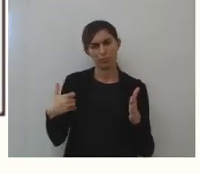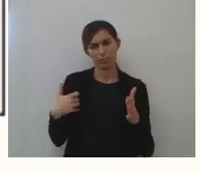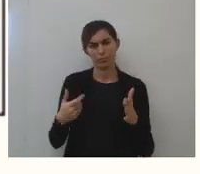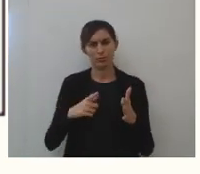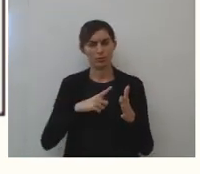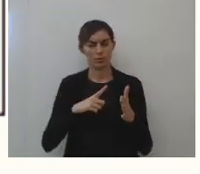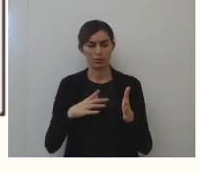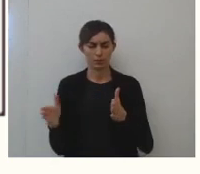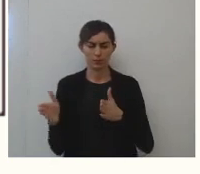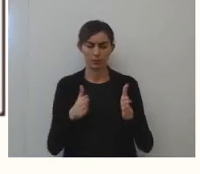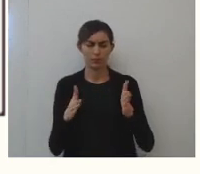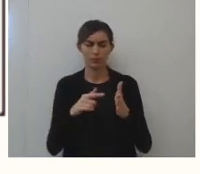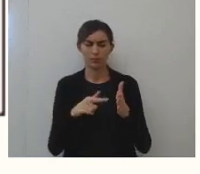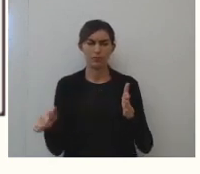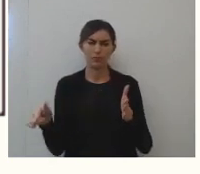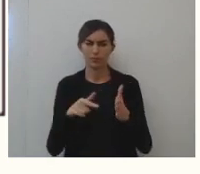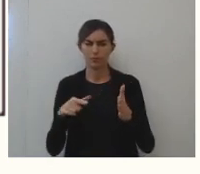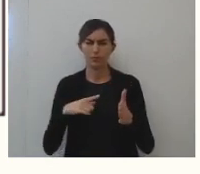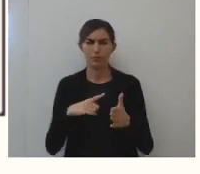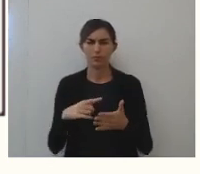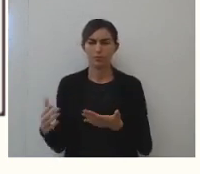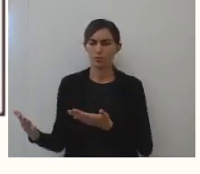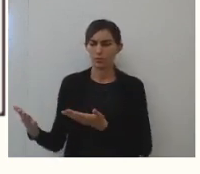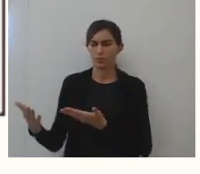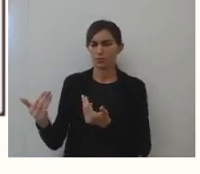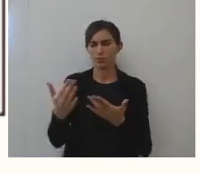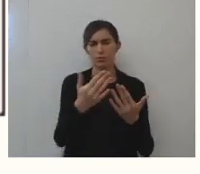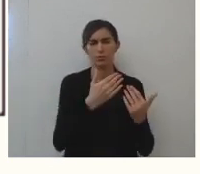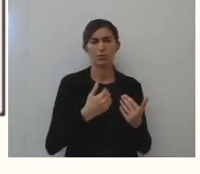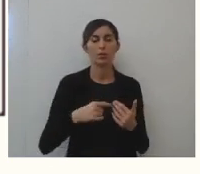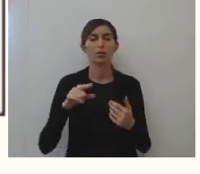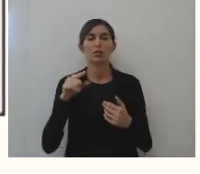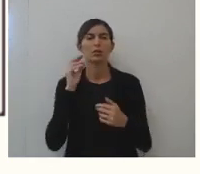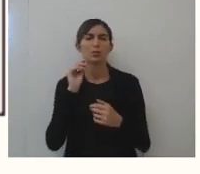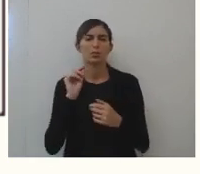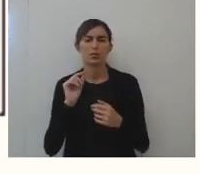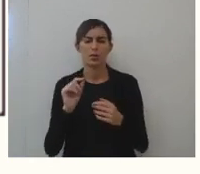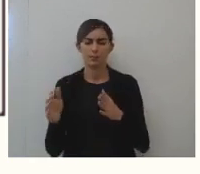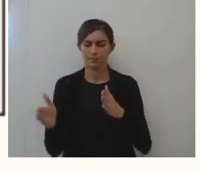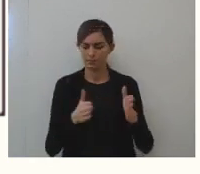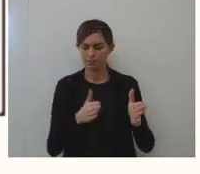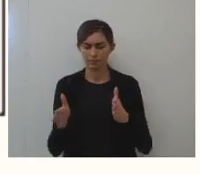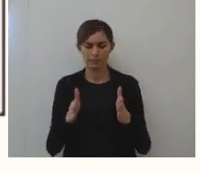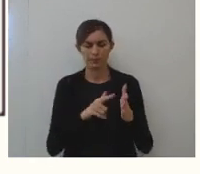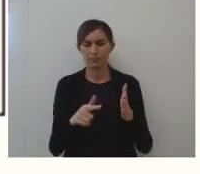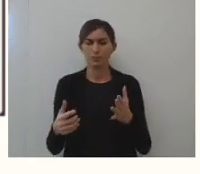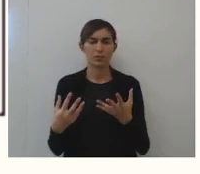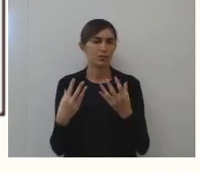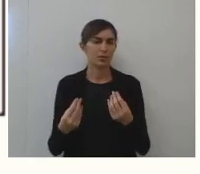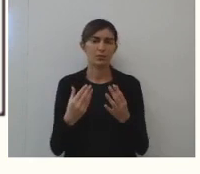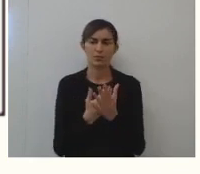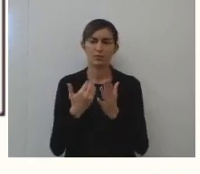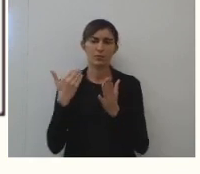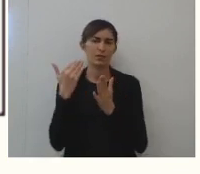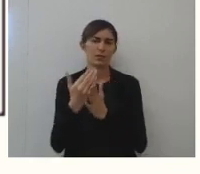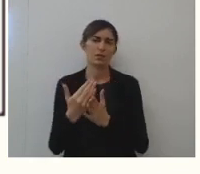ter o período onde os jovens eles estão em uma fase muito